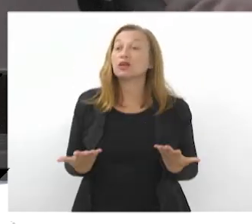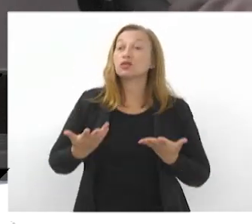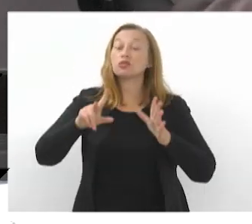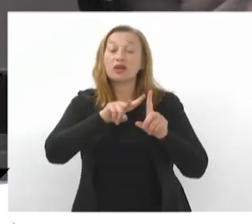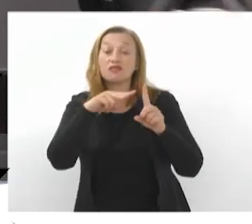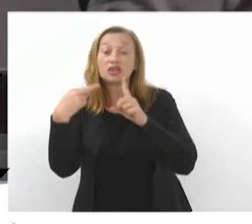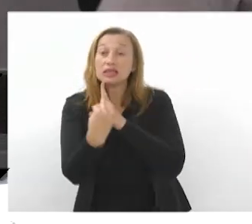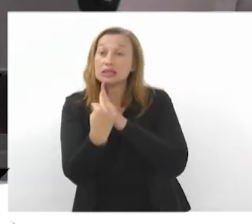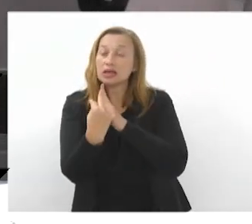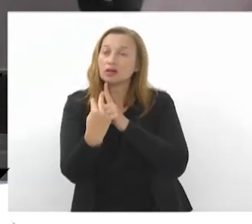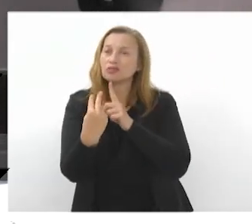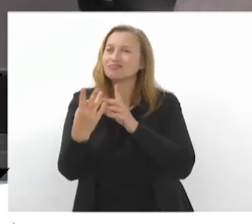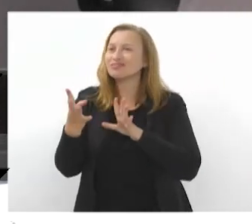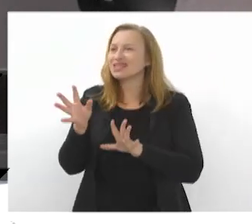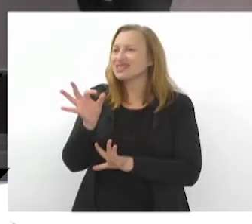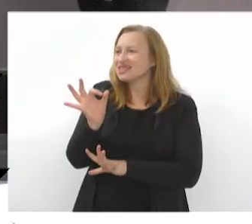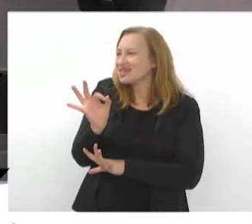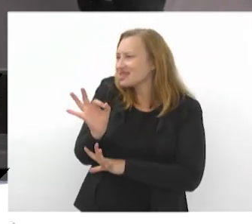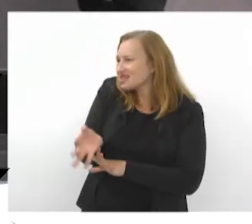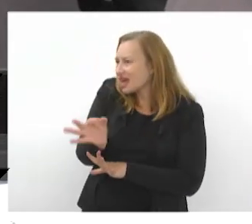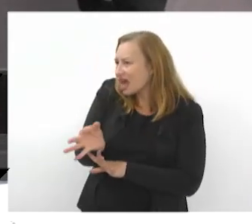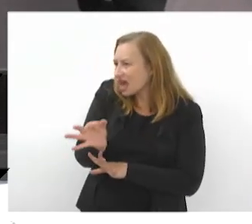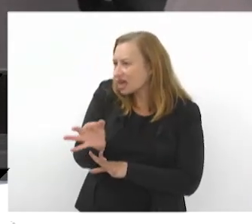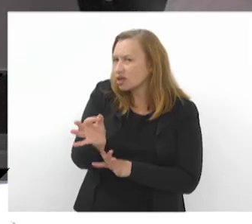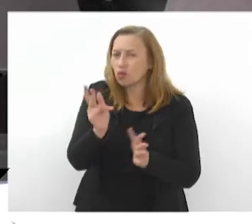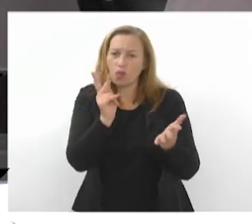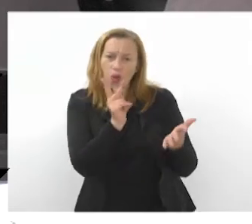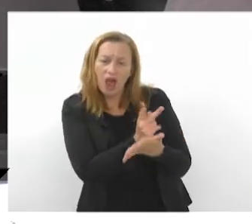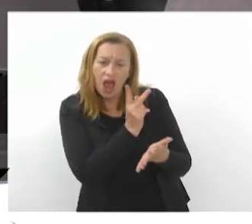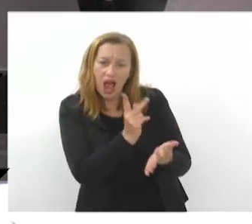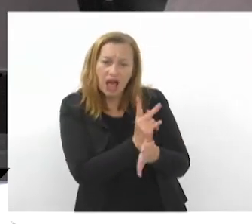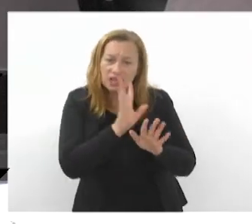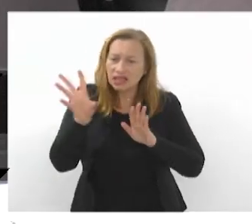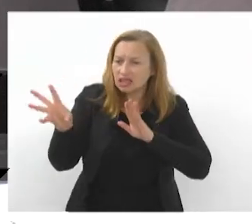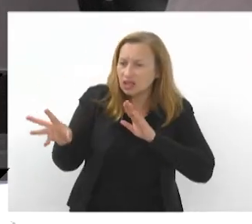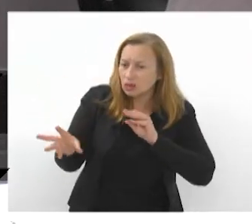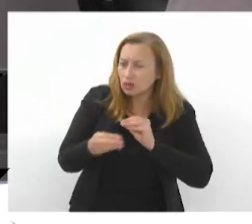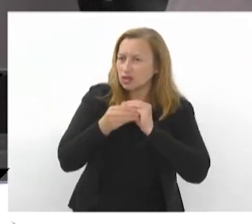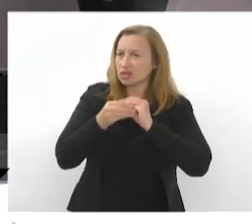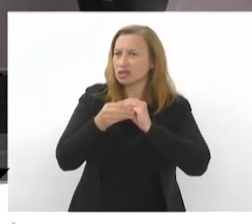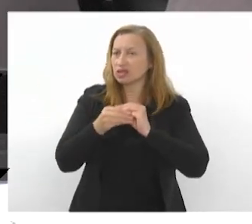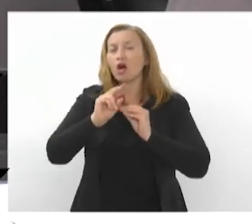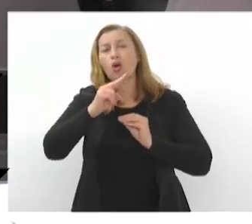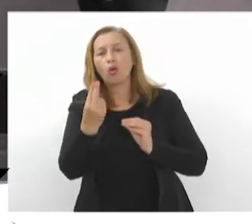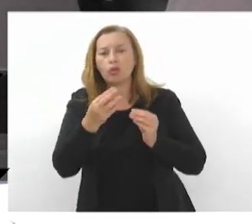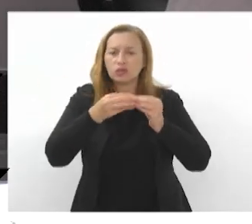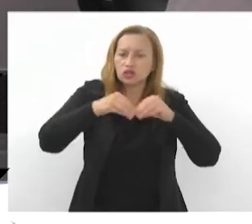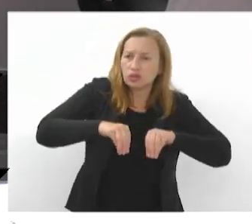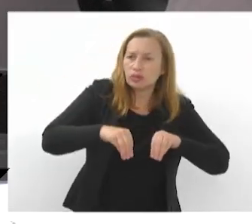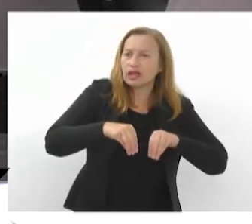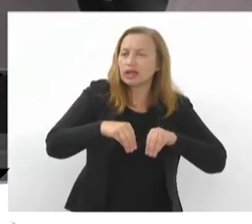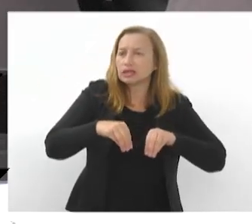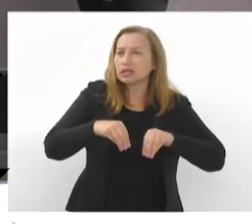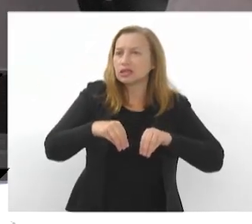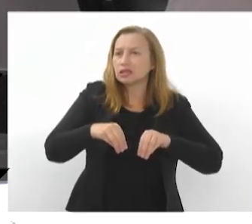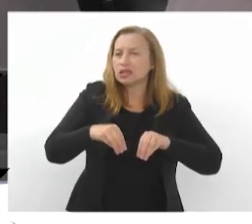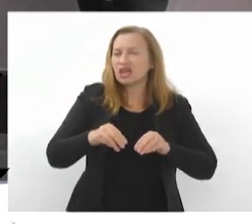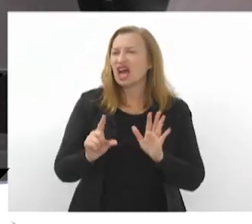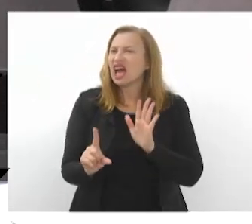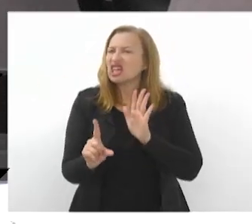da legalidade, ou da ilegalidade, da anexação, ou da prejudicabilidade,